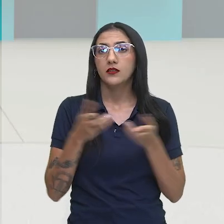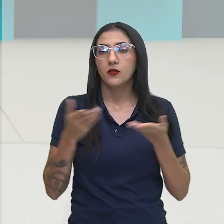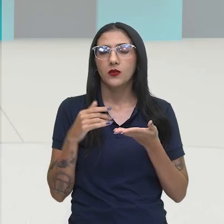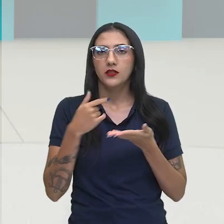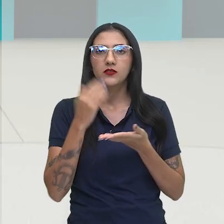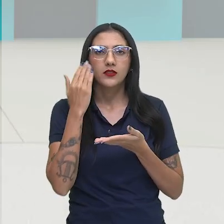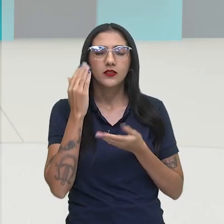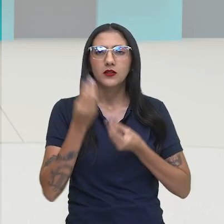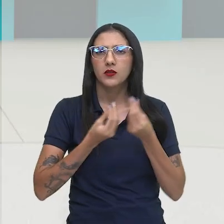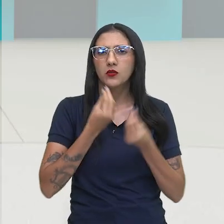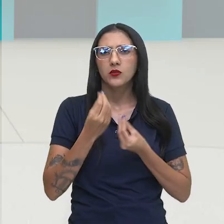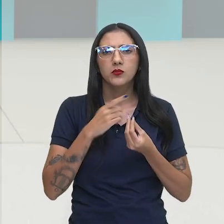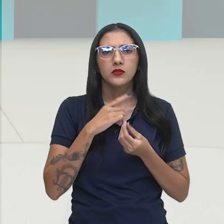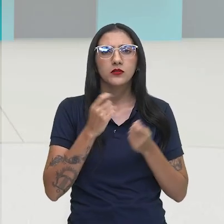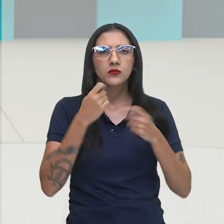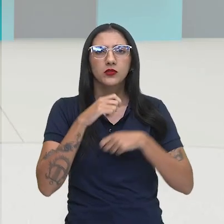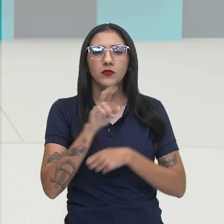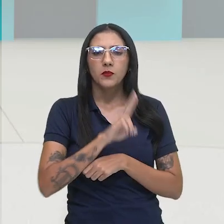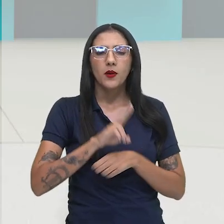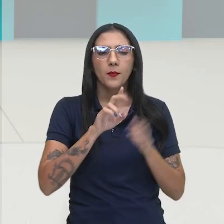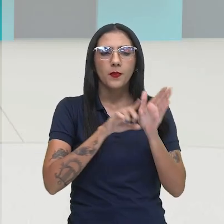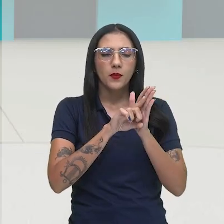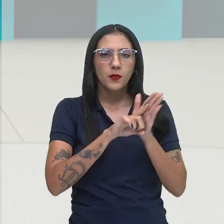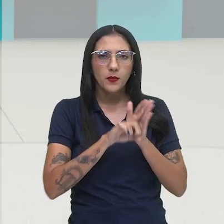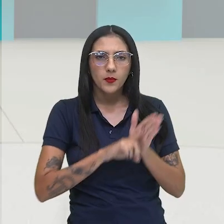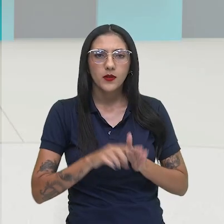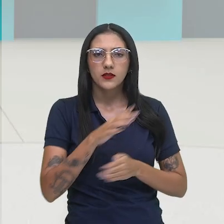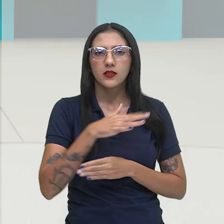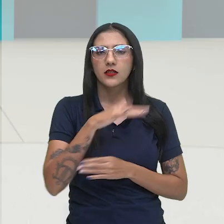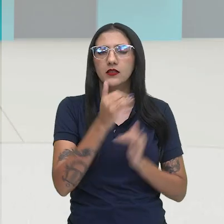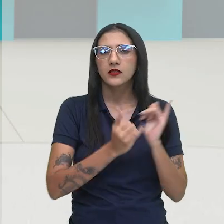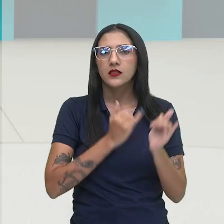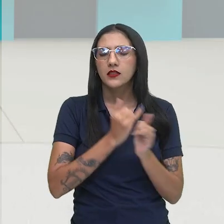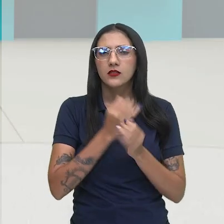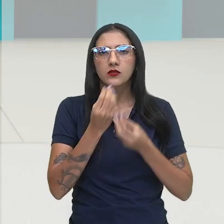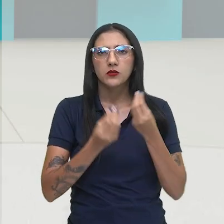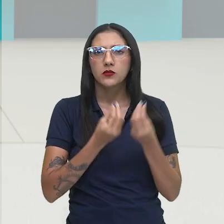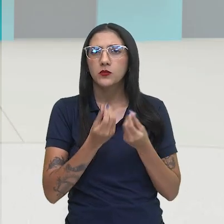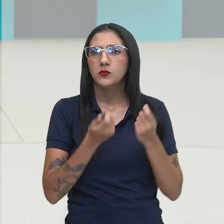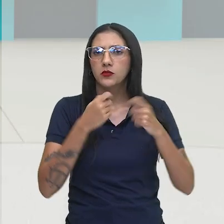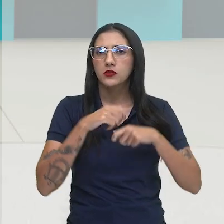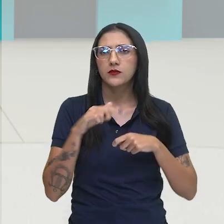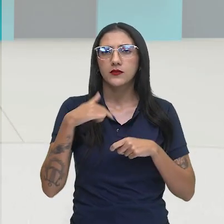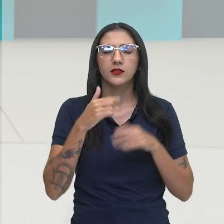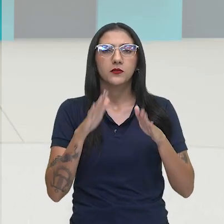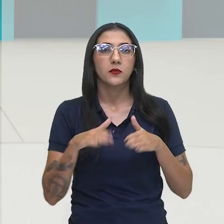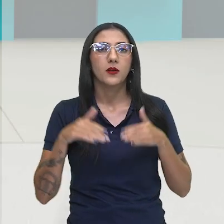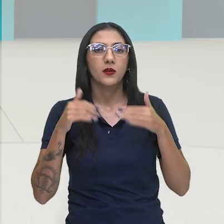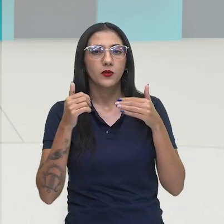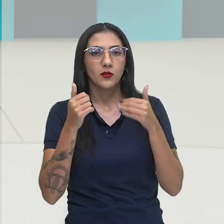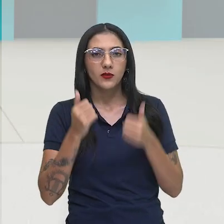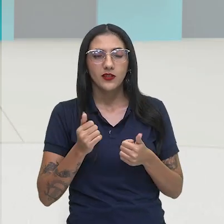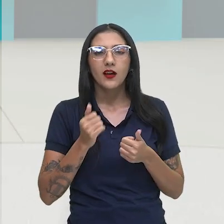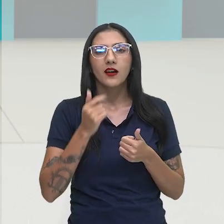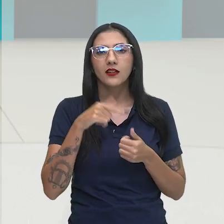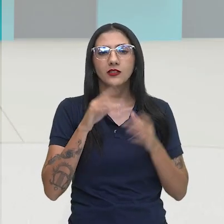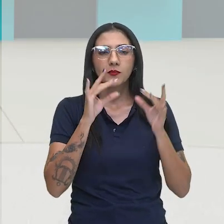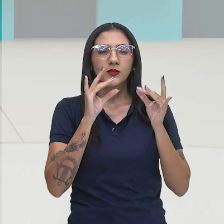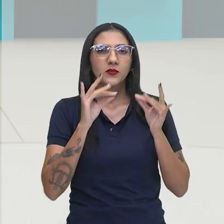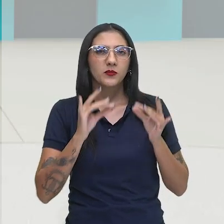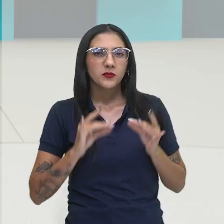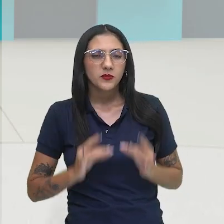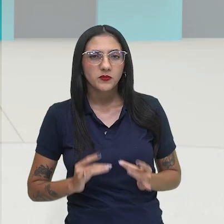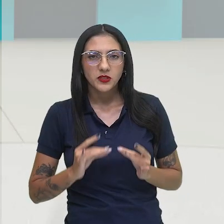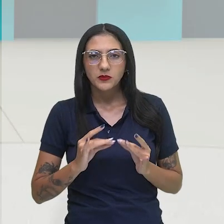uma pesquisa na internet. Que modos, de que forma nós podemos melhorar essa nossa pesquisa, Fazer uma